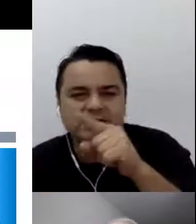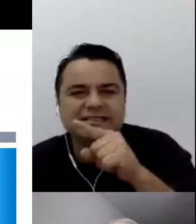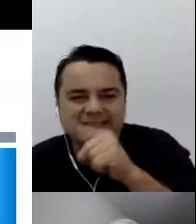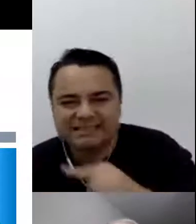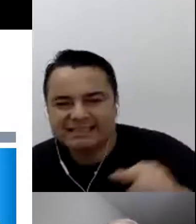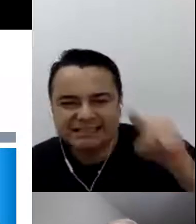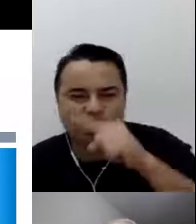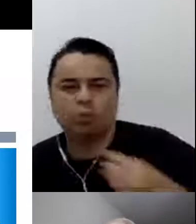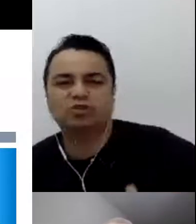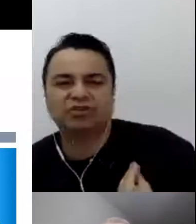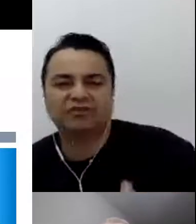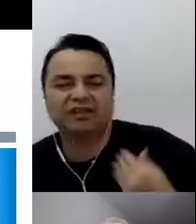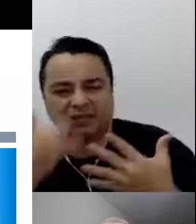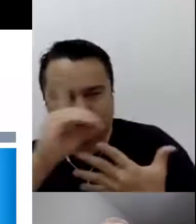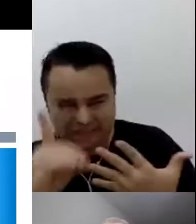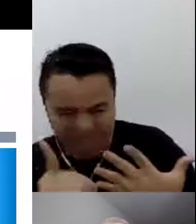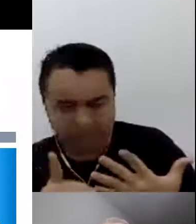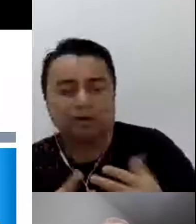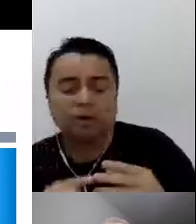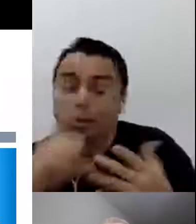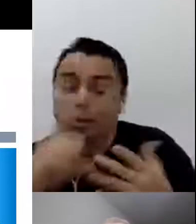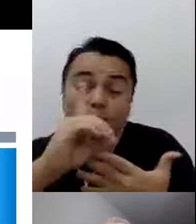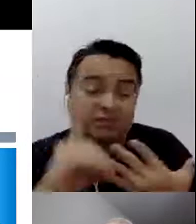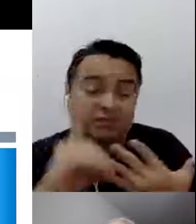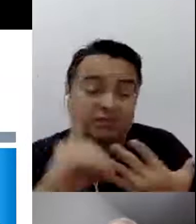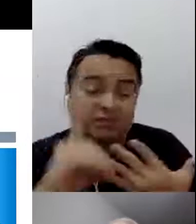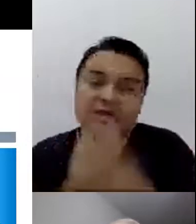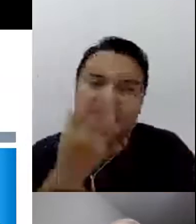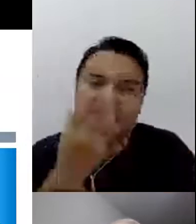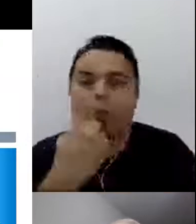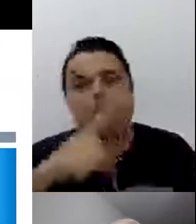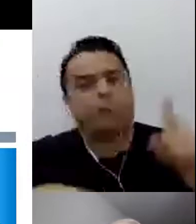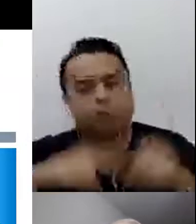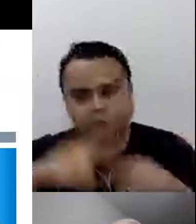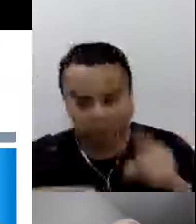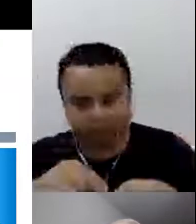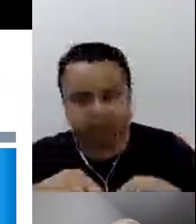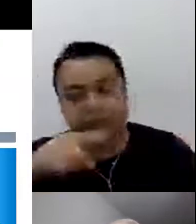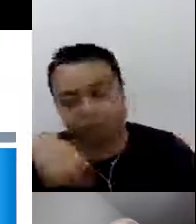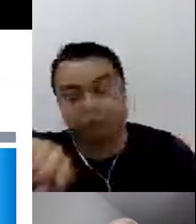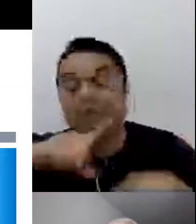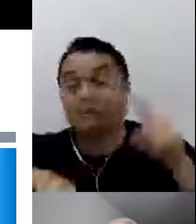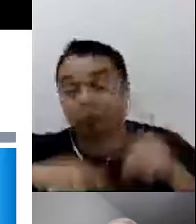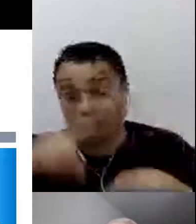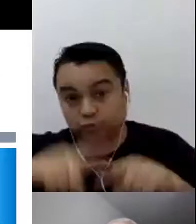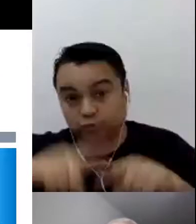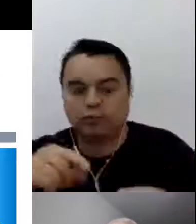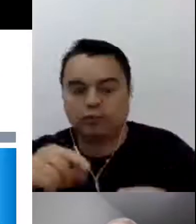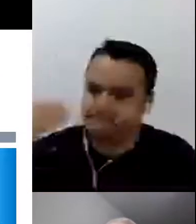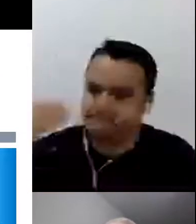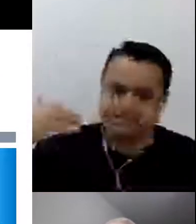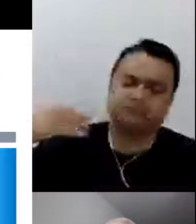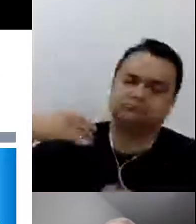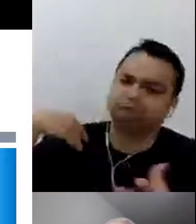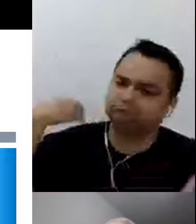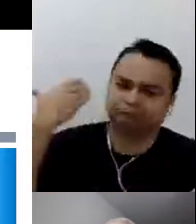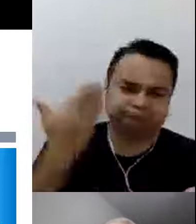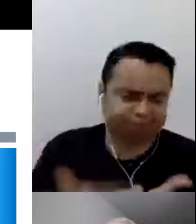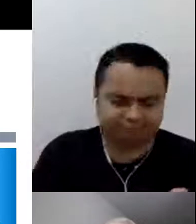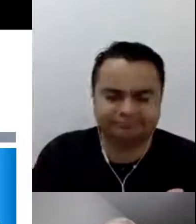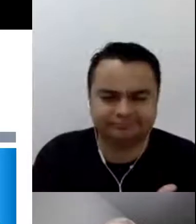dado, um dado ele é gerado por alguma coisa, no nosso caso, um produto, né? Esse nosso produto ele vem desde lá da concepção,